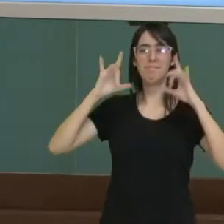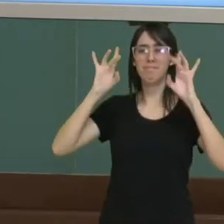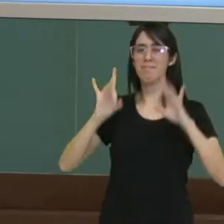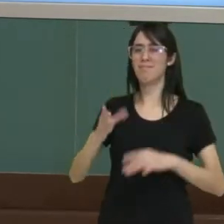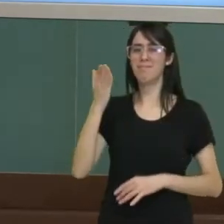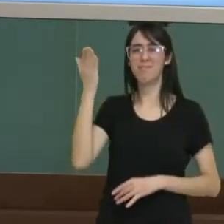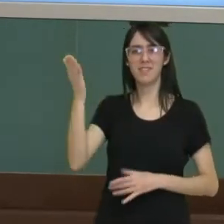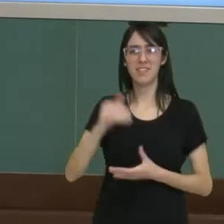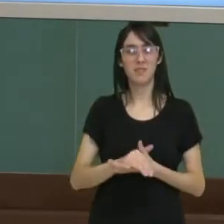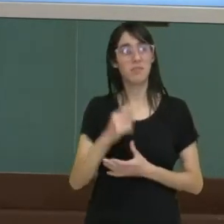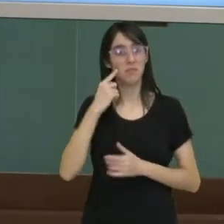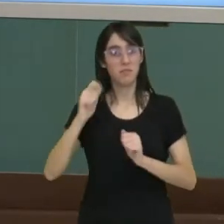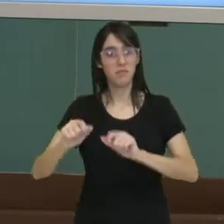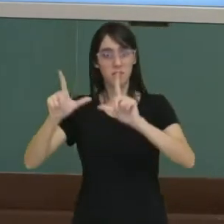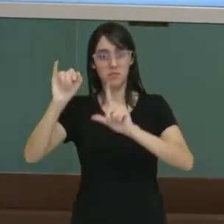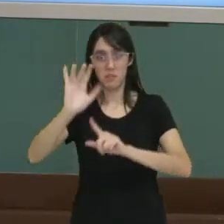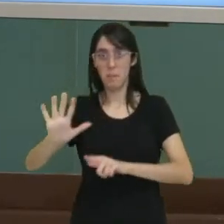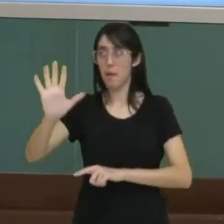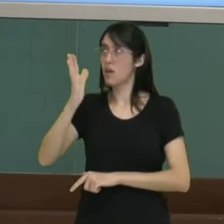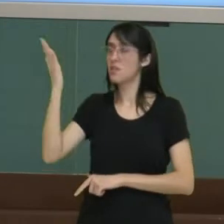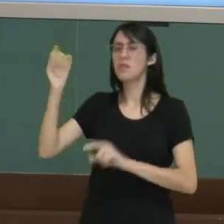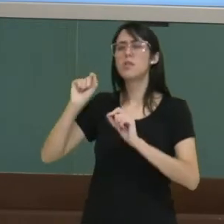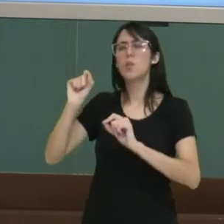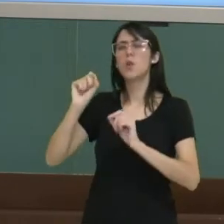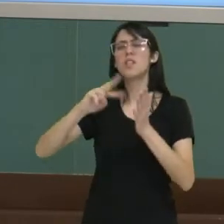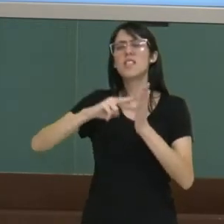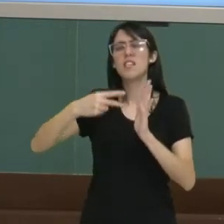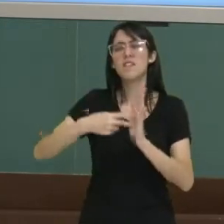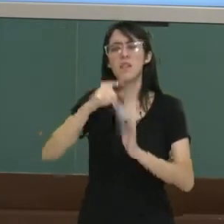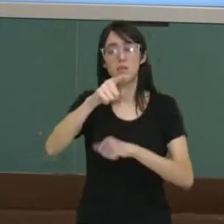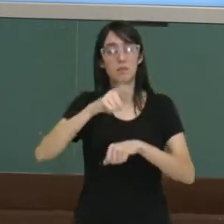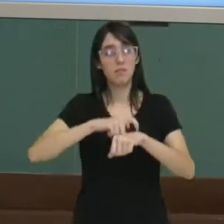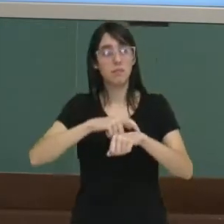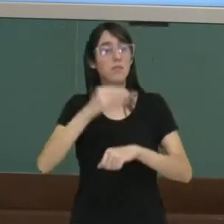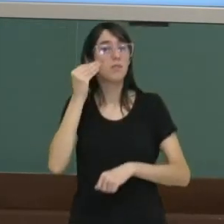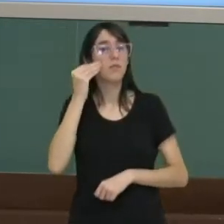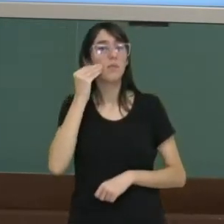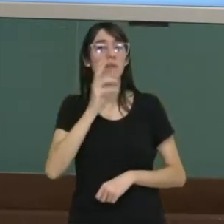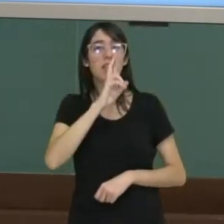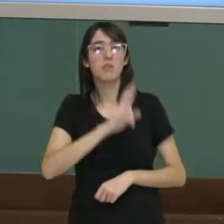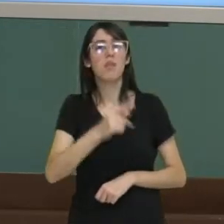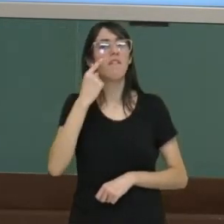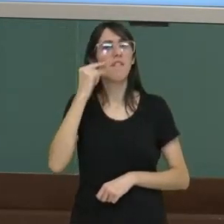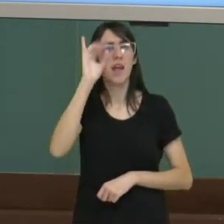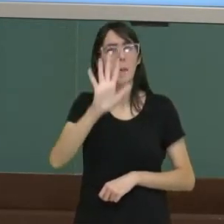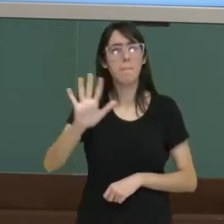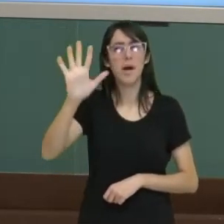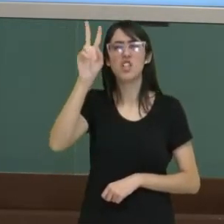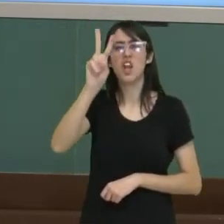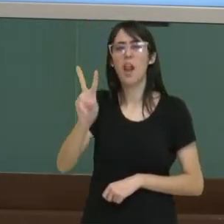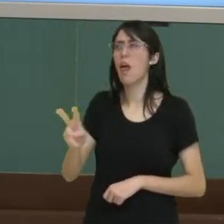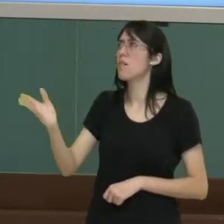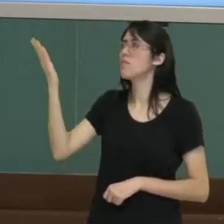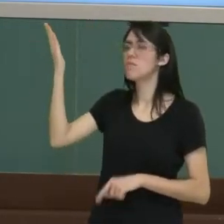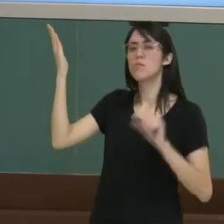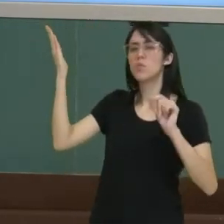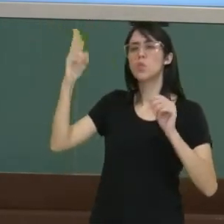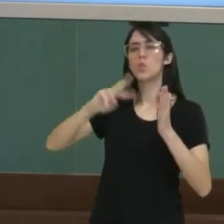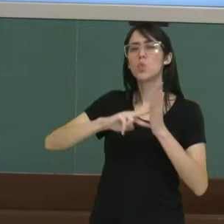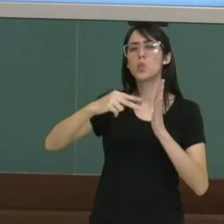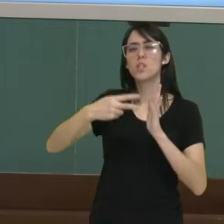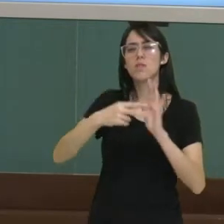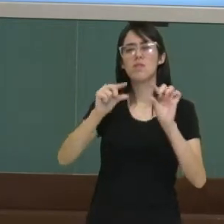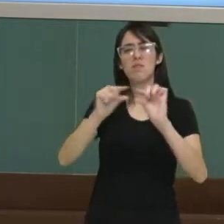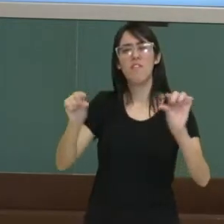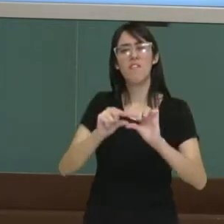mensagem o cartaz e o texto querem transmitir? Então eu vou dar um tempinho para vocês analisam esse rostão bonito, né? E toda essa mensagem